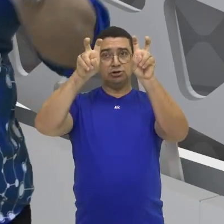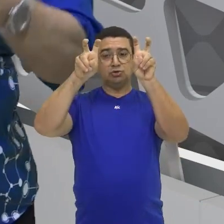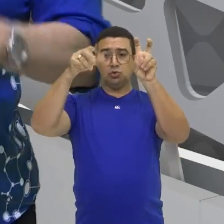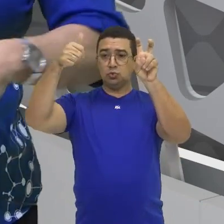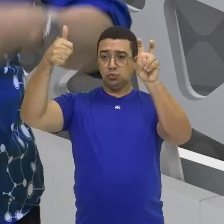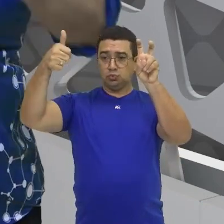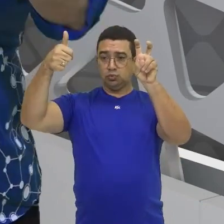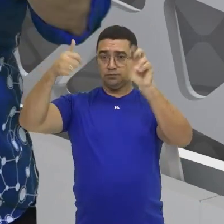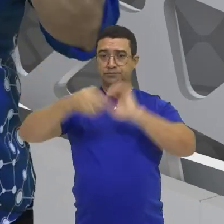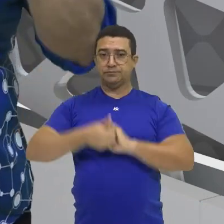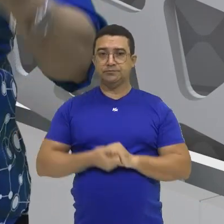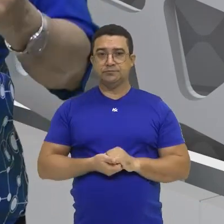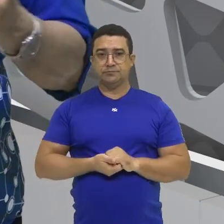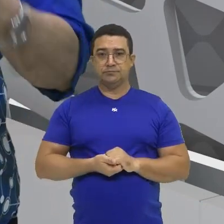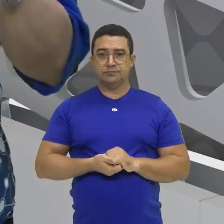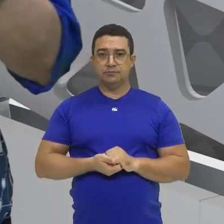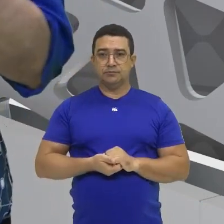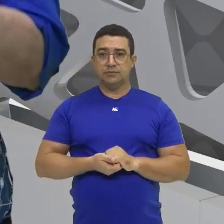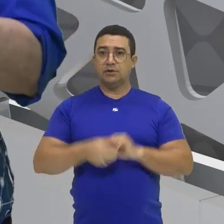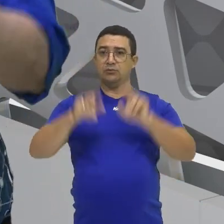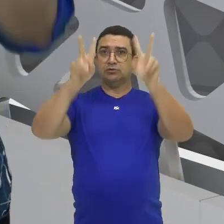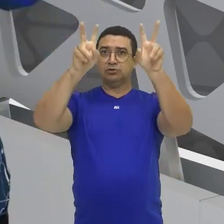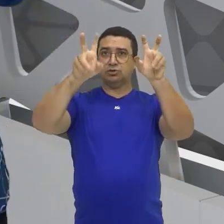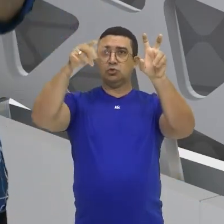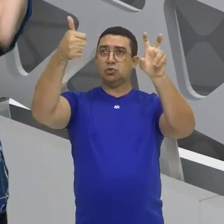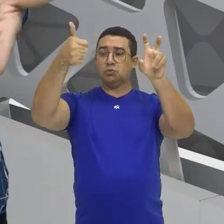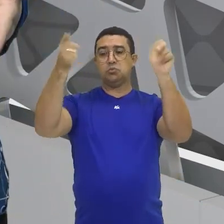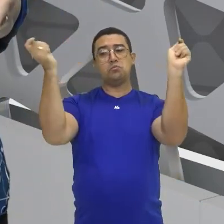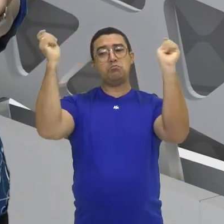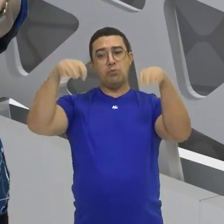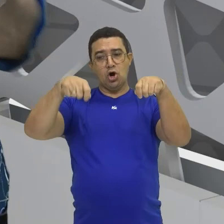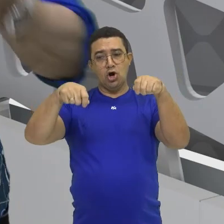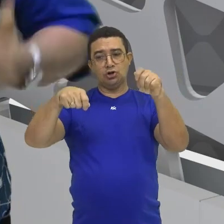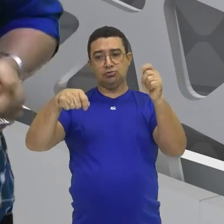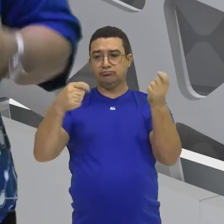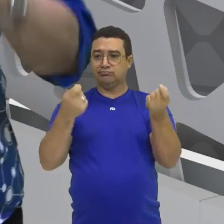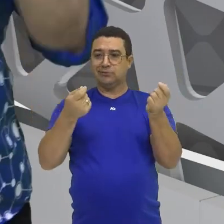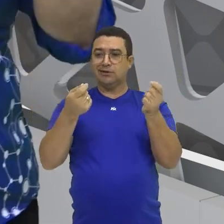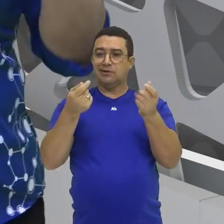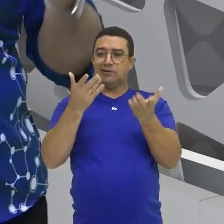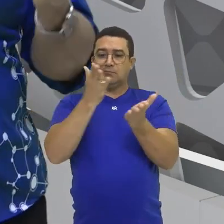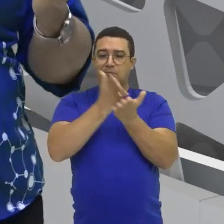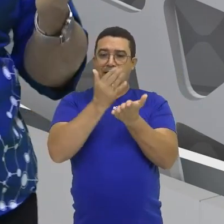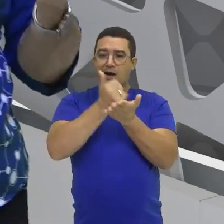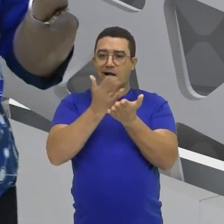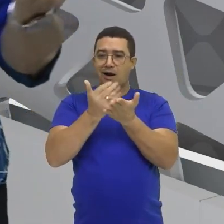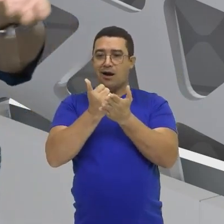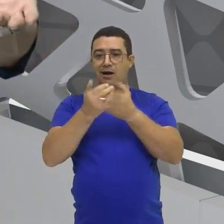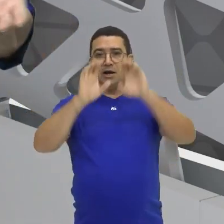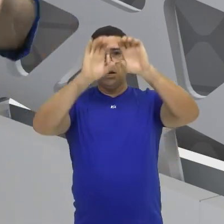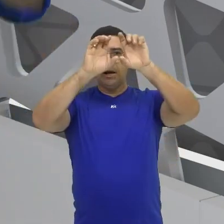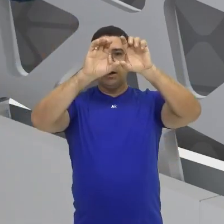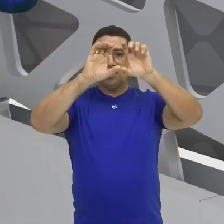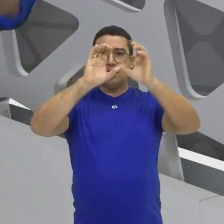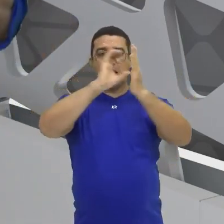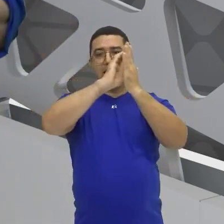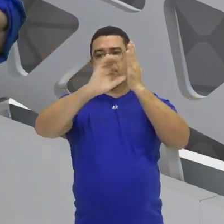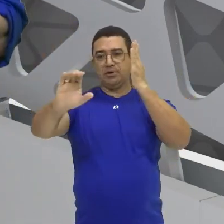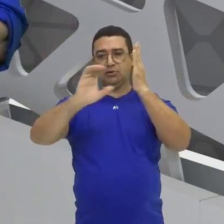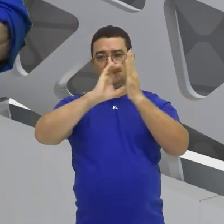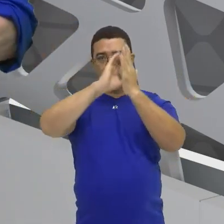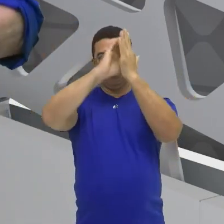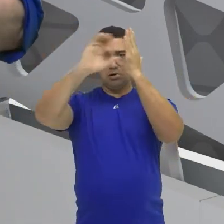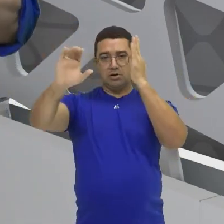o título, ele poderá ser dividido em capítulos, geralmente é. Outra sequência que nós temos é que